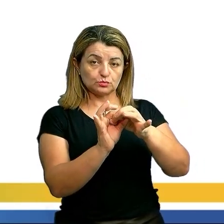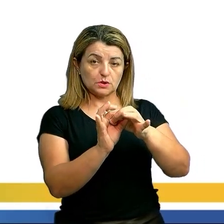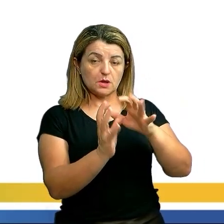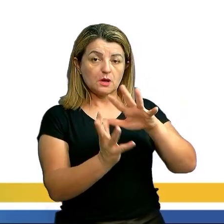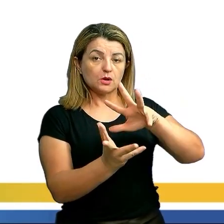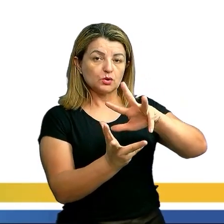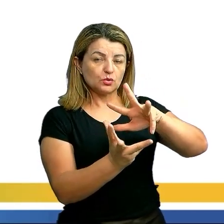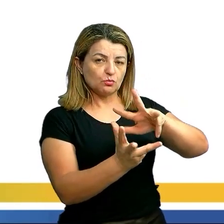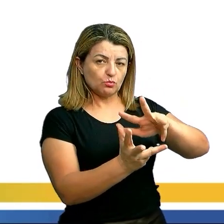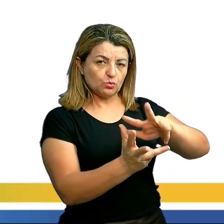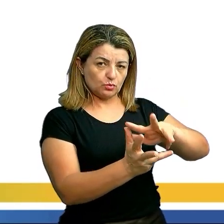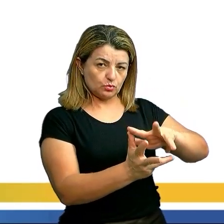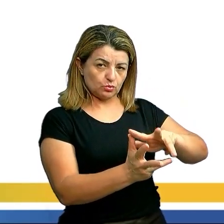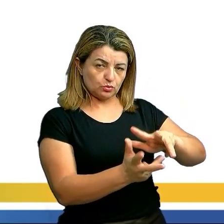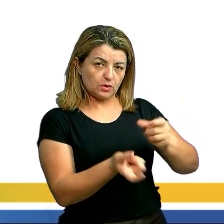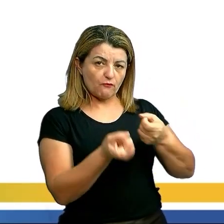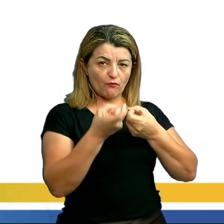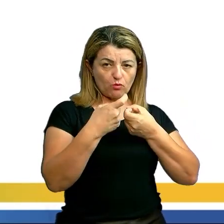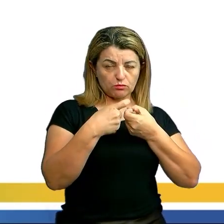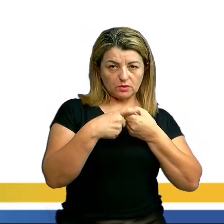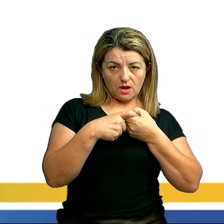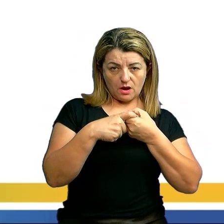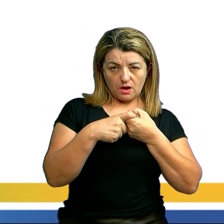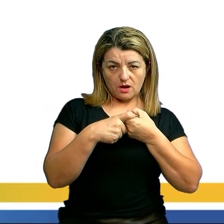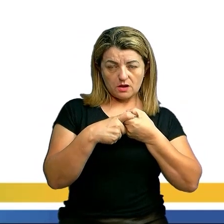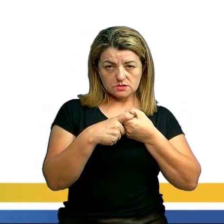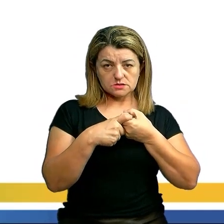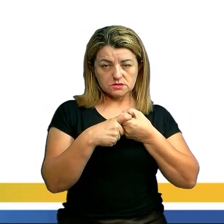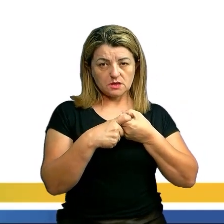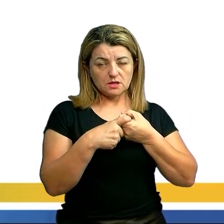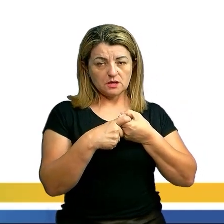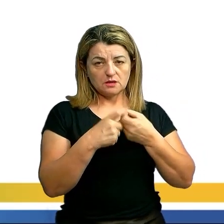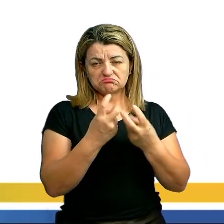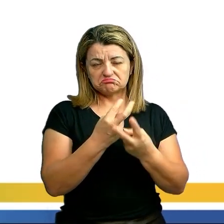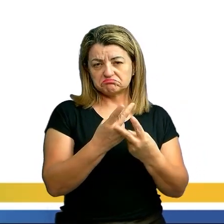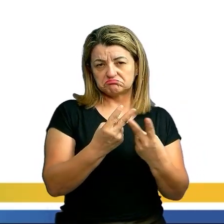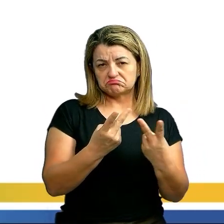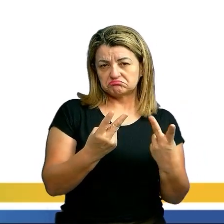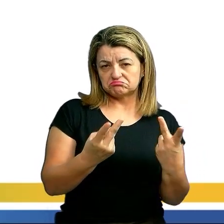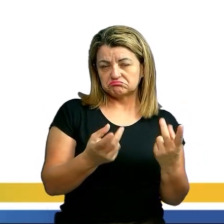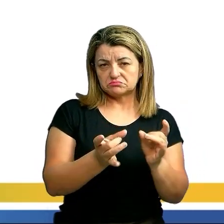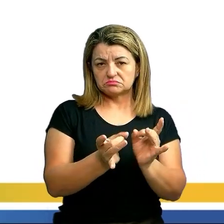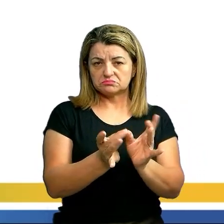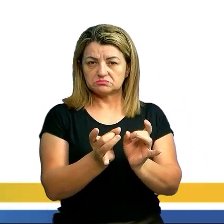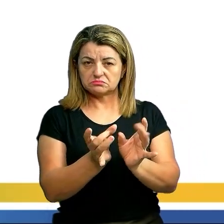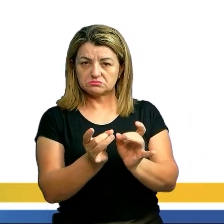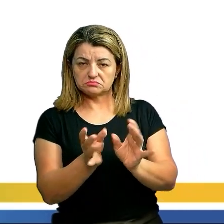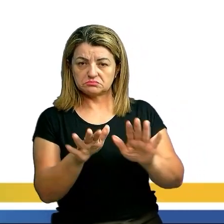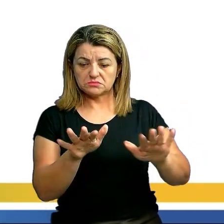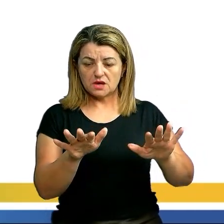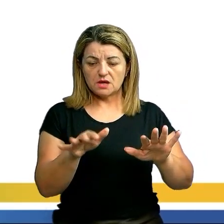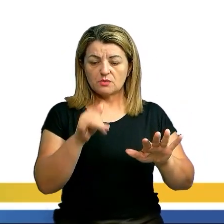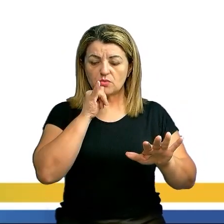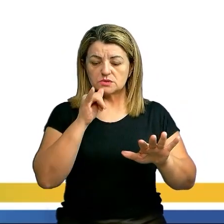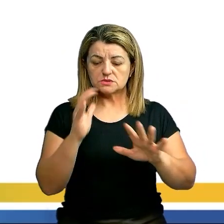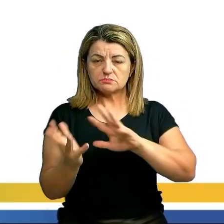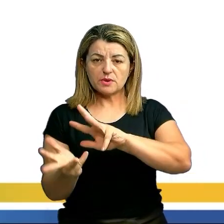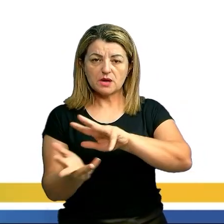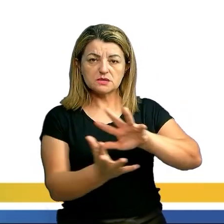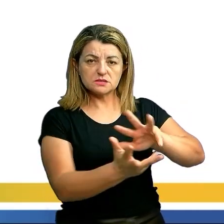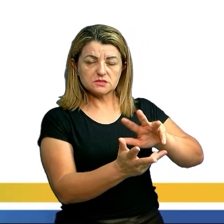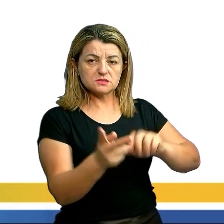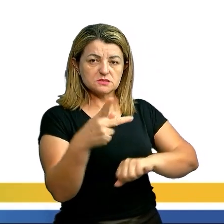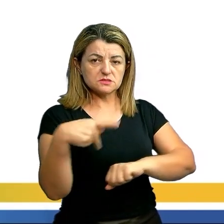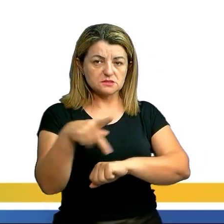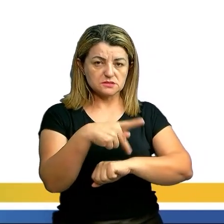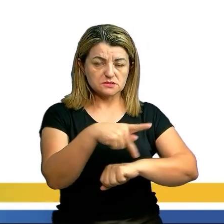mundo está cada vez voltado para as questões comerciais entre os países, e o seu principal objetivo é